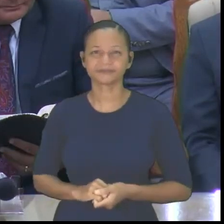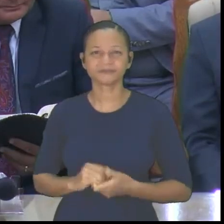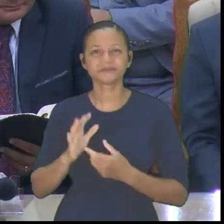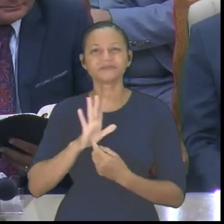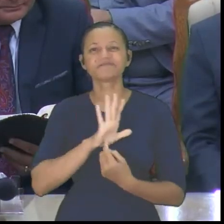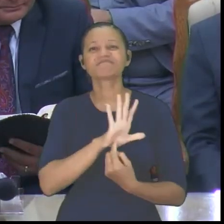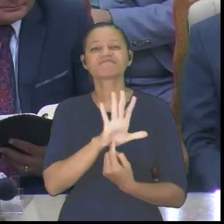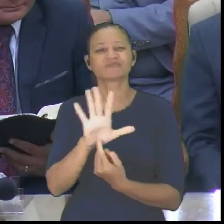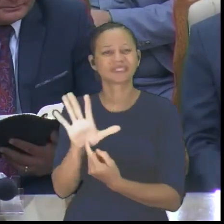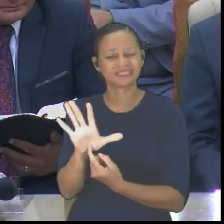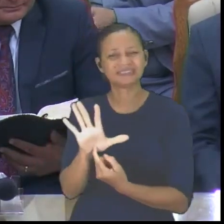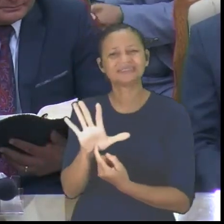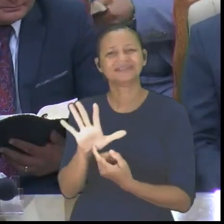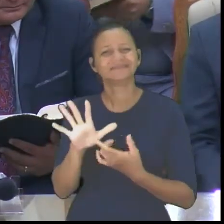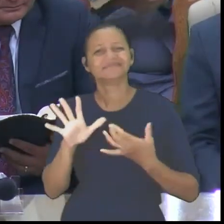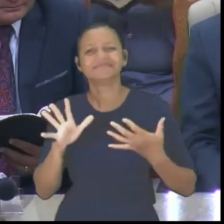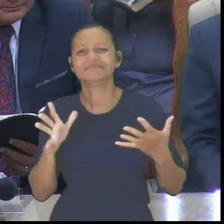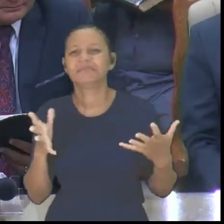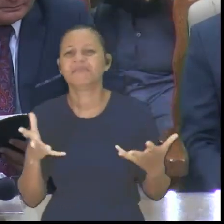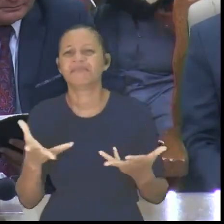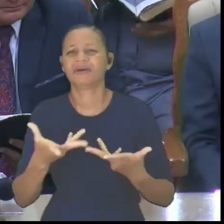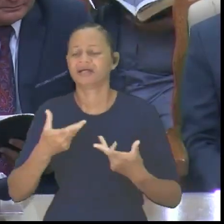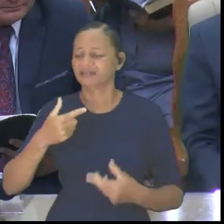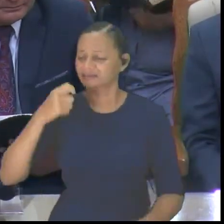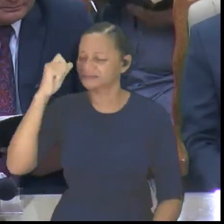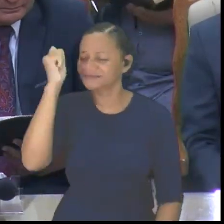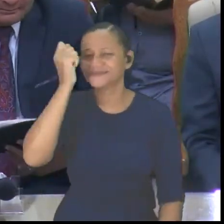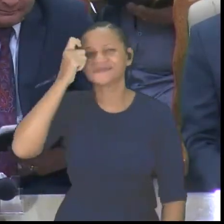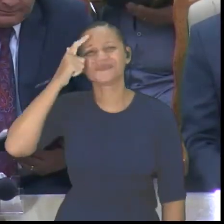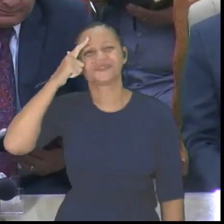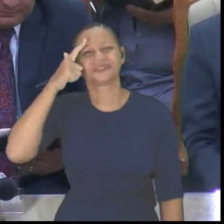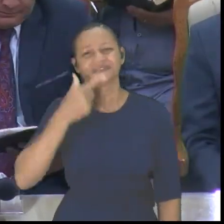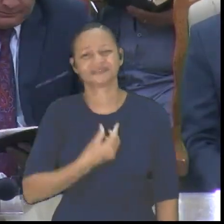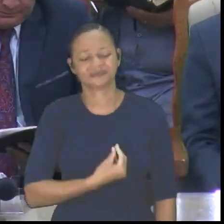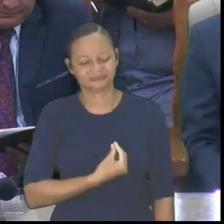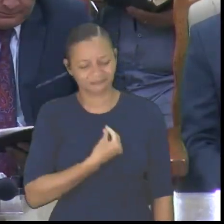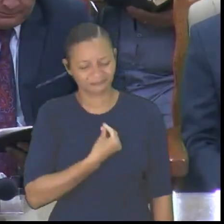revela uma das mais belas vocações que existem na vida,